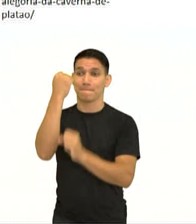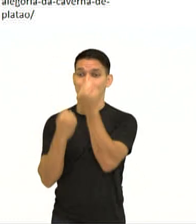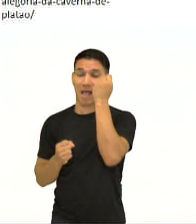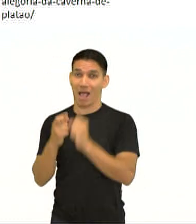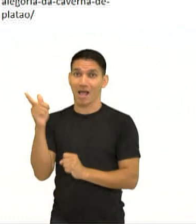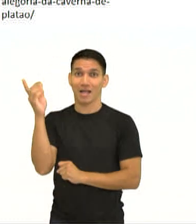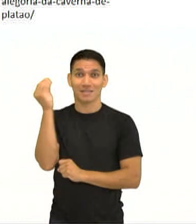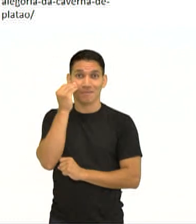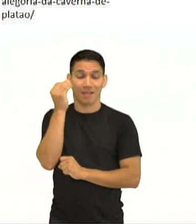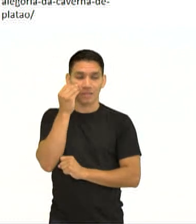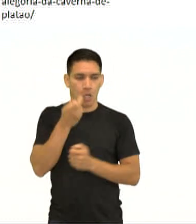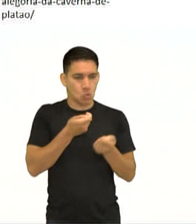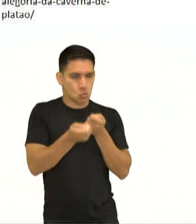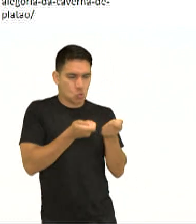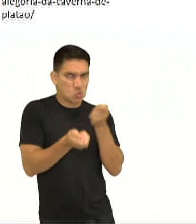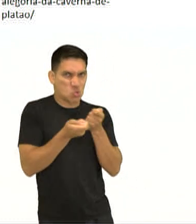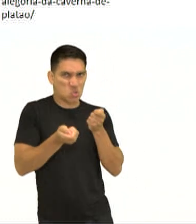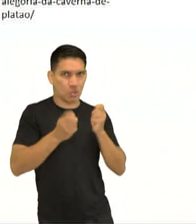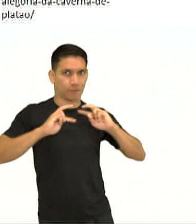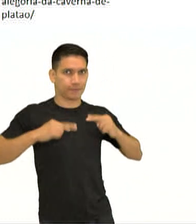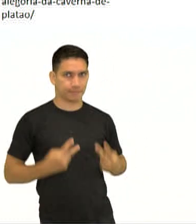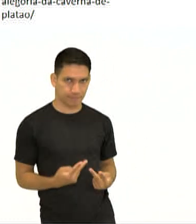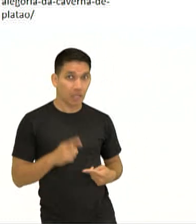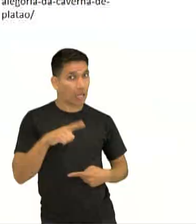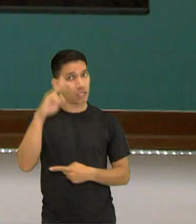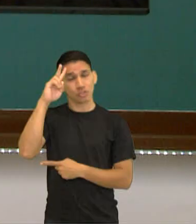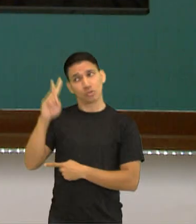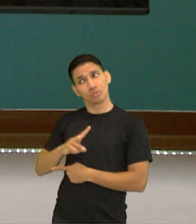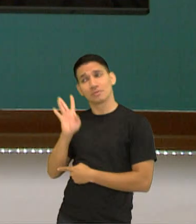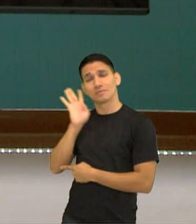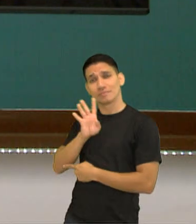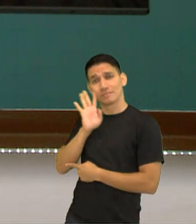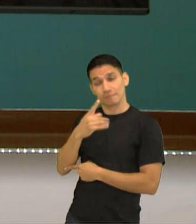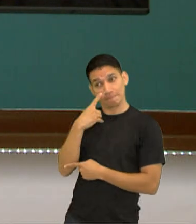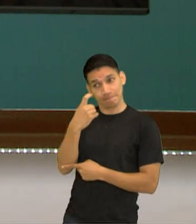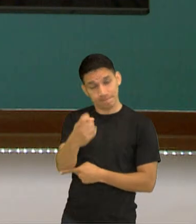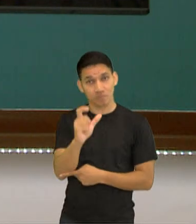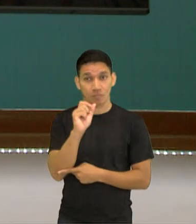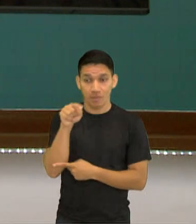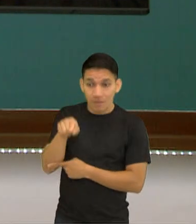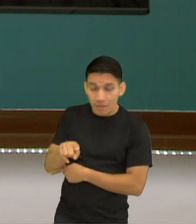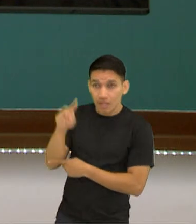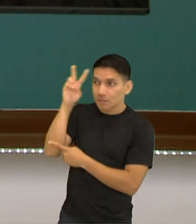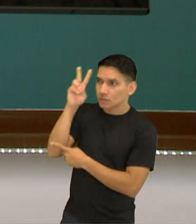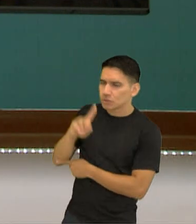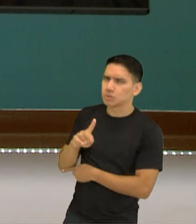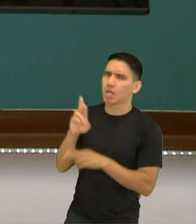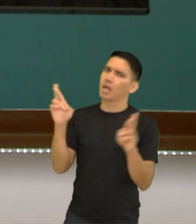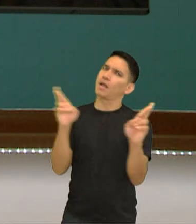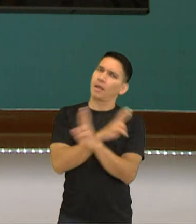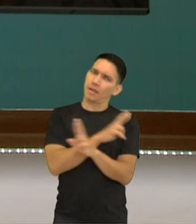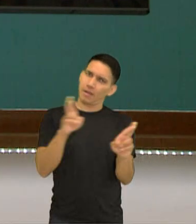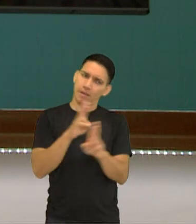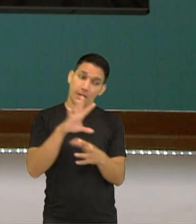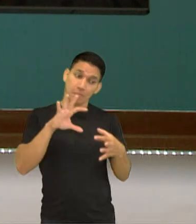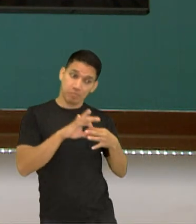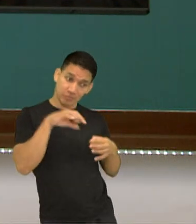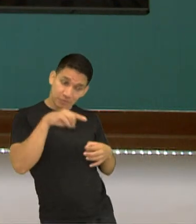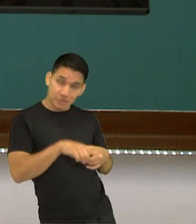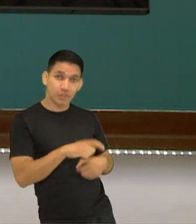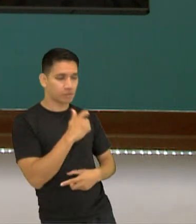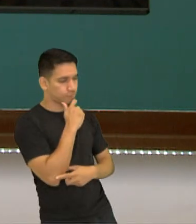seres humanos. É uma história muito interessante, muito legal, e essa história tem aí uma relação com o nosso